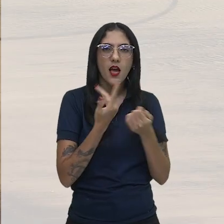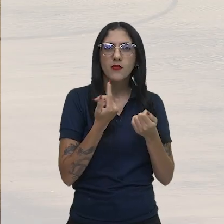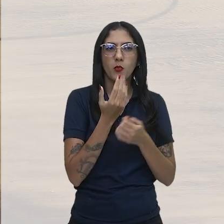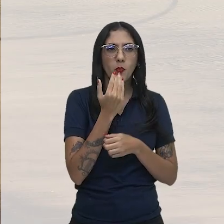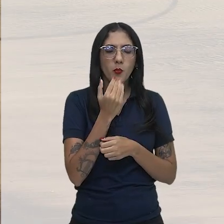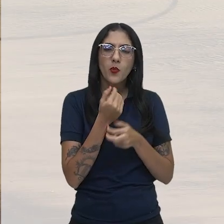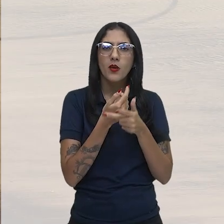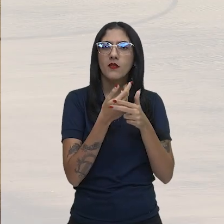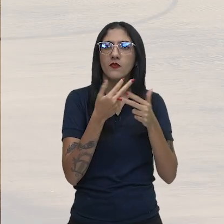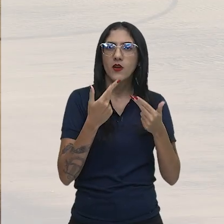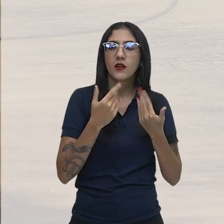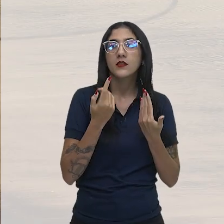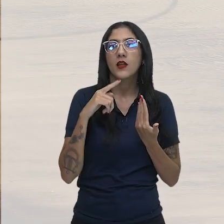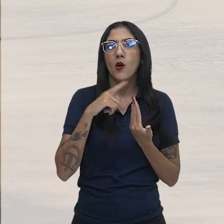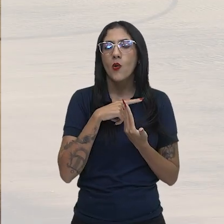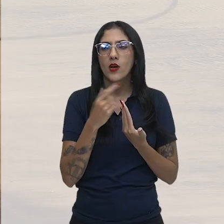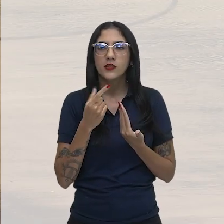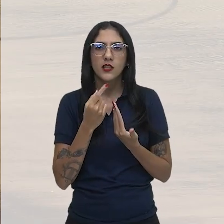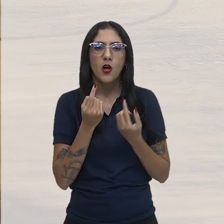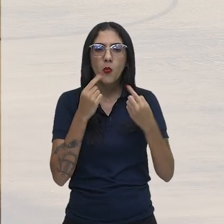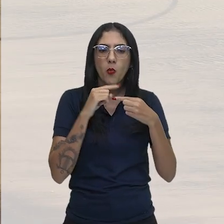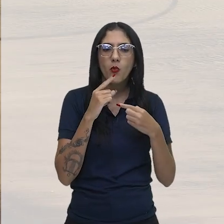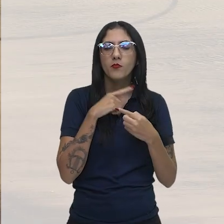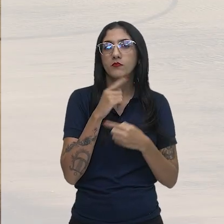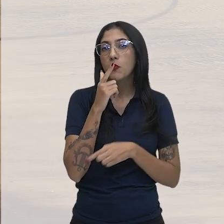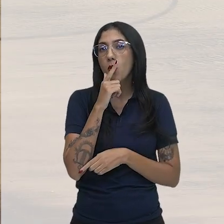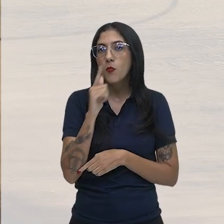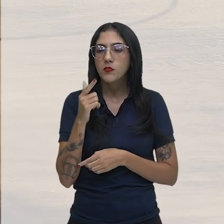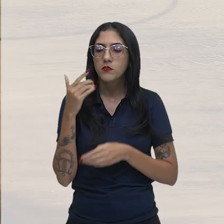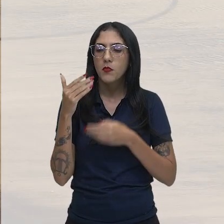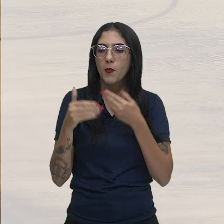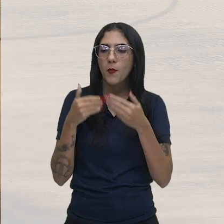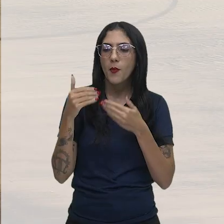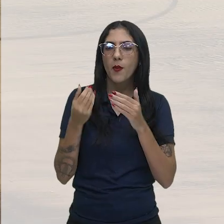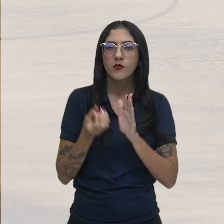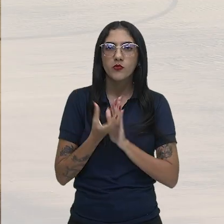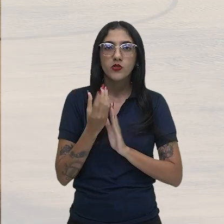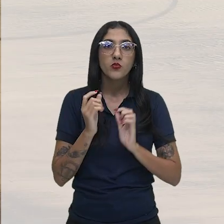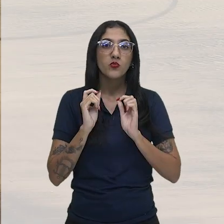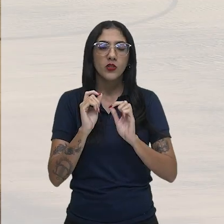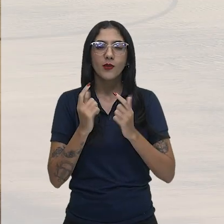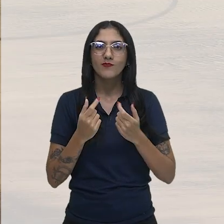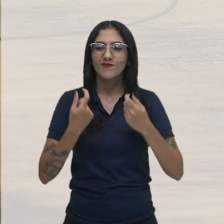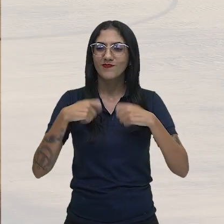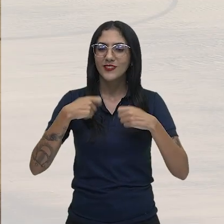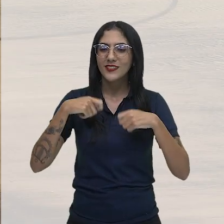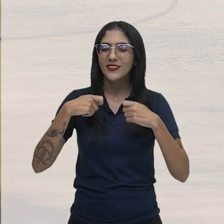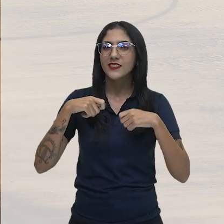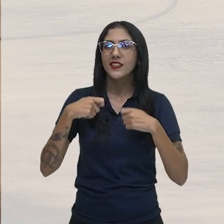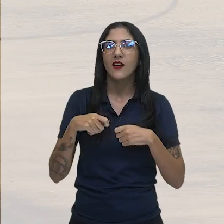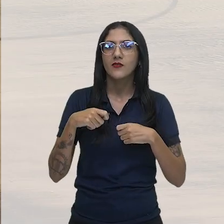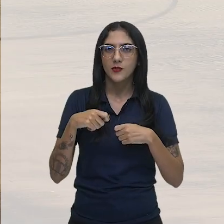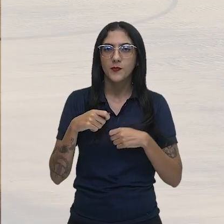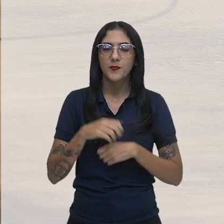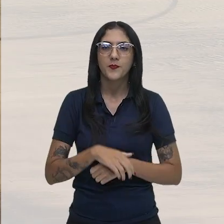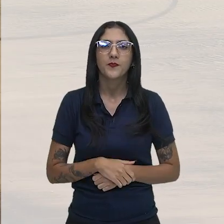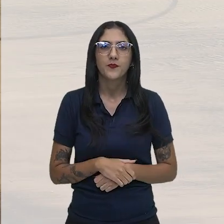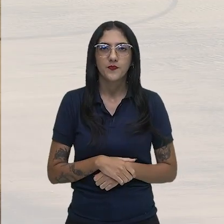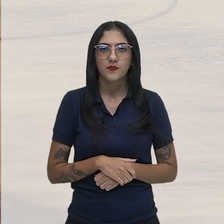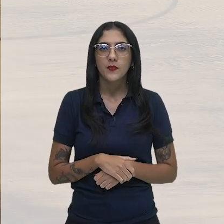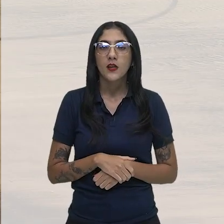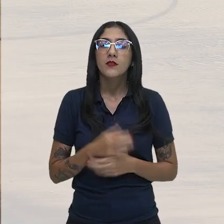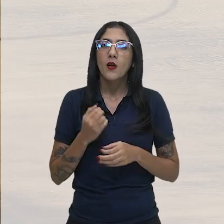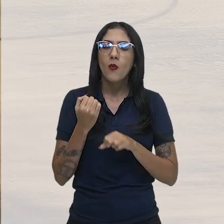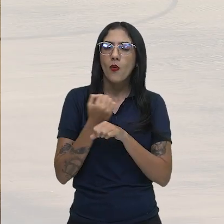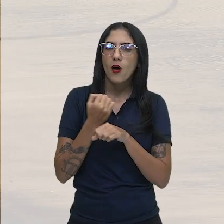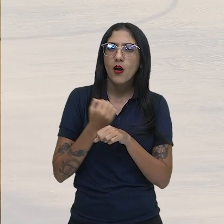pescar. Então, a luta ela passou a existir por conta do quê? Por conta da necessidade daquele homem. E com o